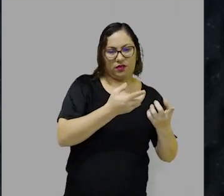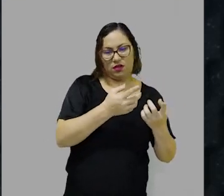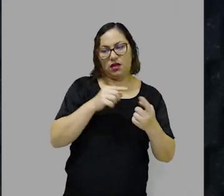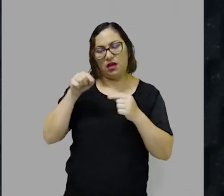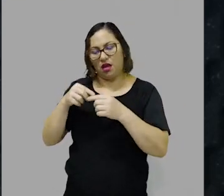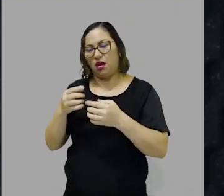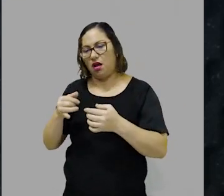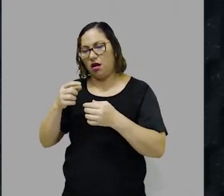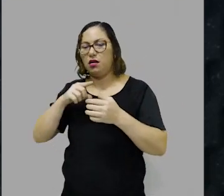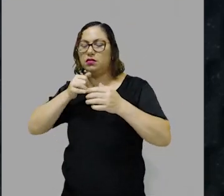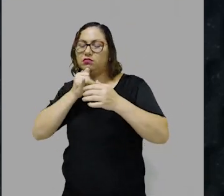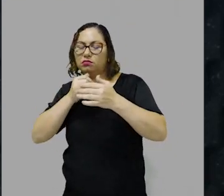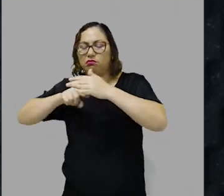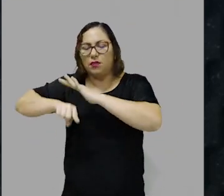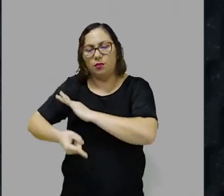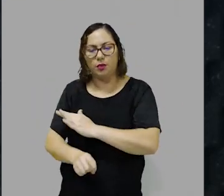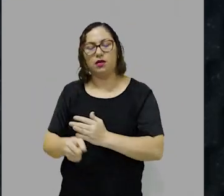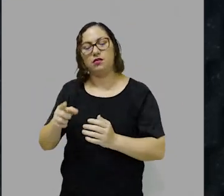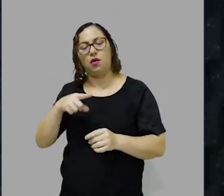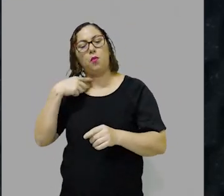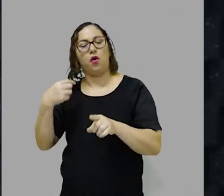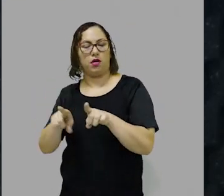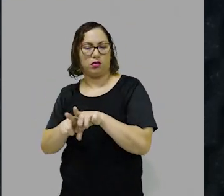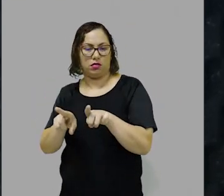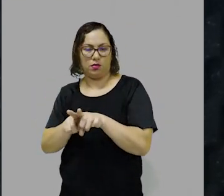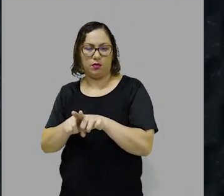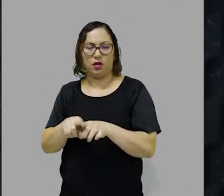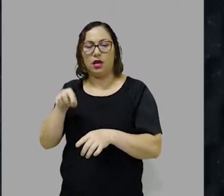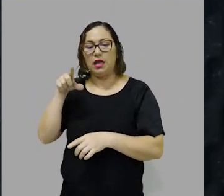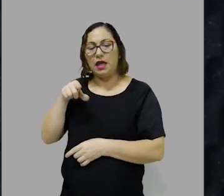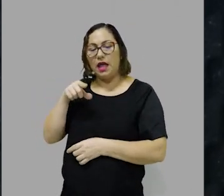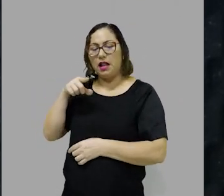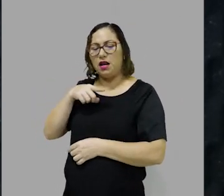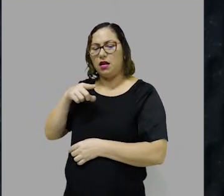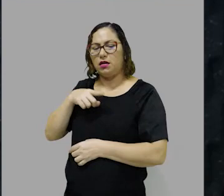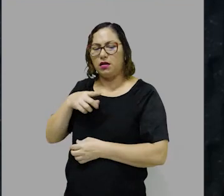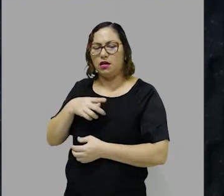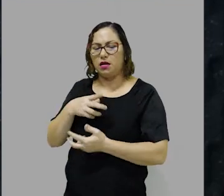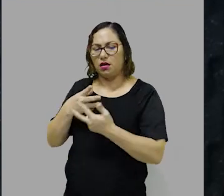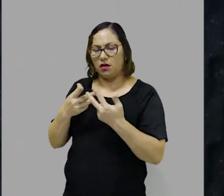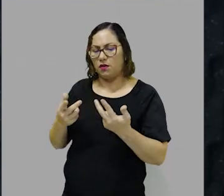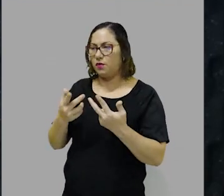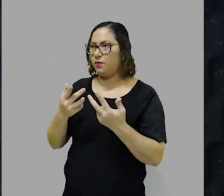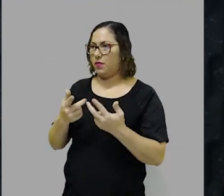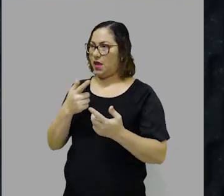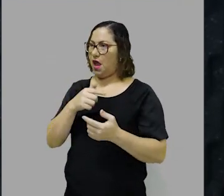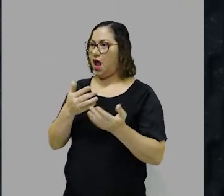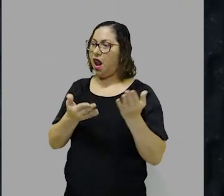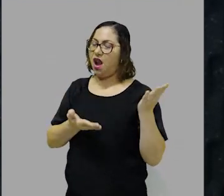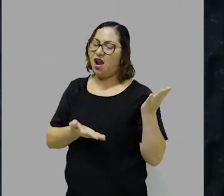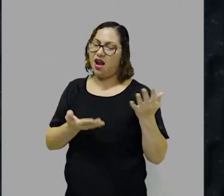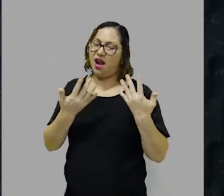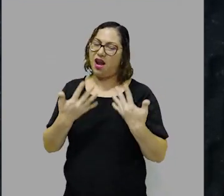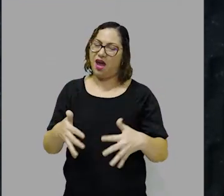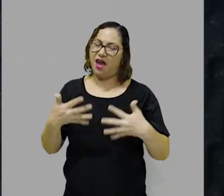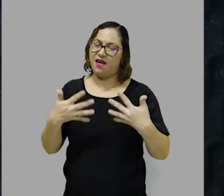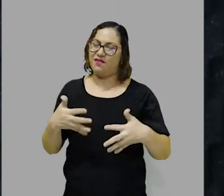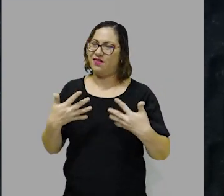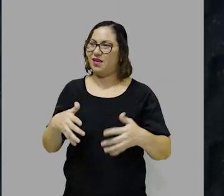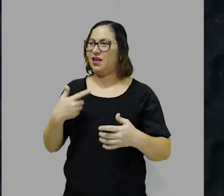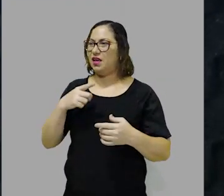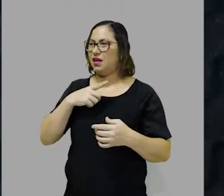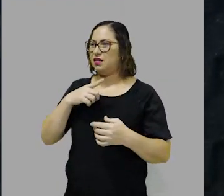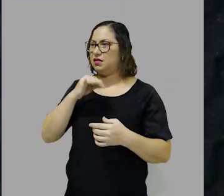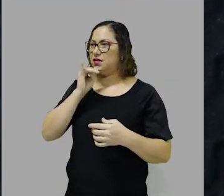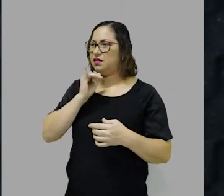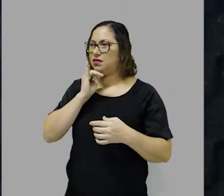E ele tem uma obra, eu botei as mais leves, gente. Ele tem uma obra muito carregada de erotismo, mais leves. Pois é. Toda vez que ele fazia